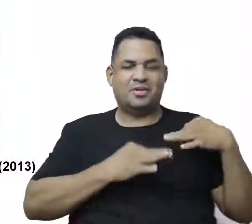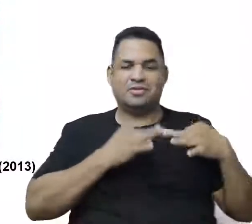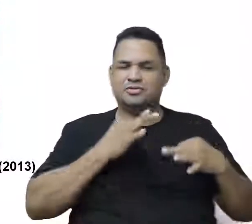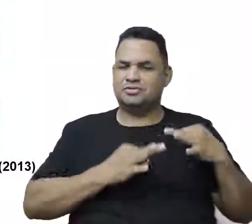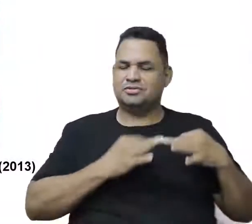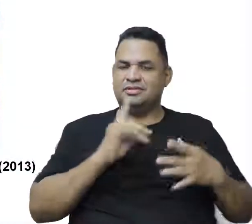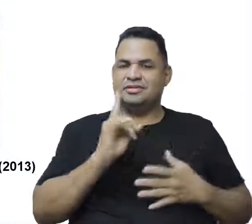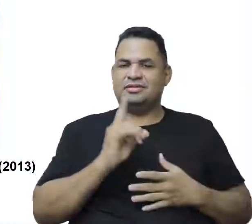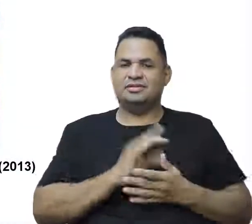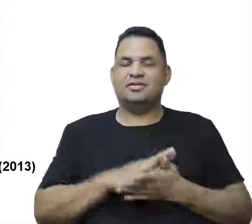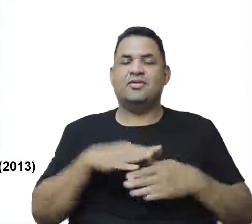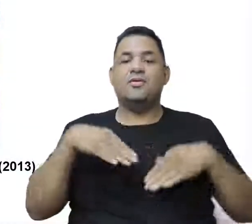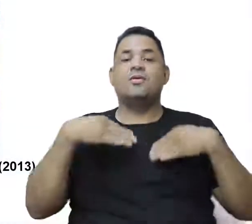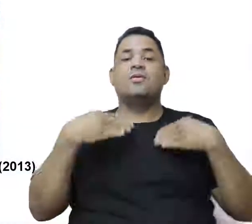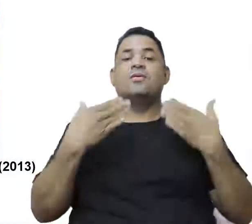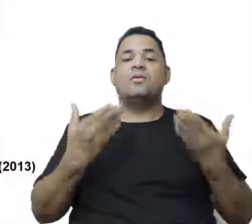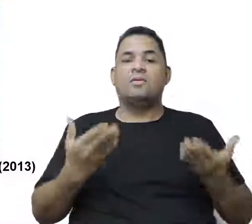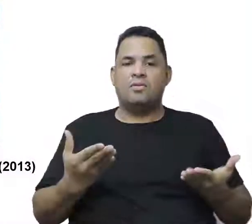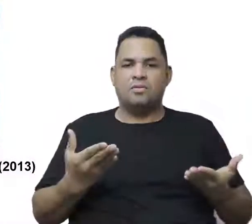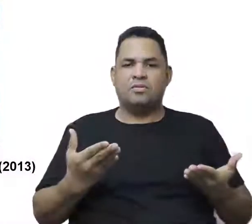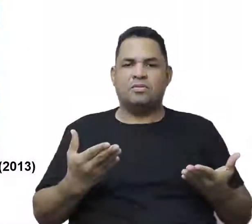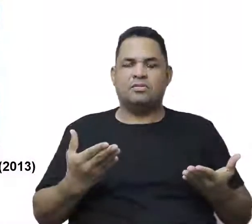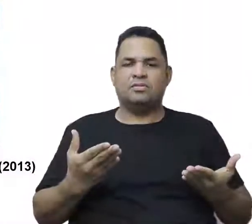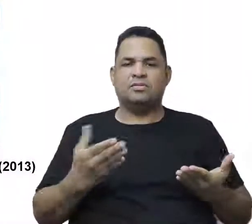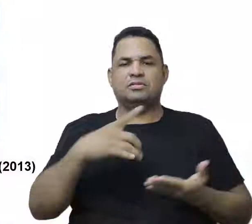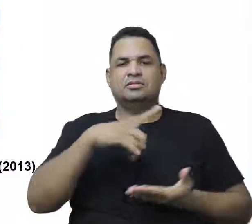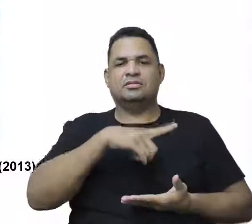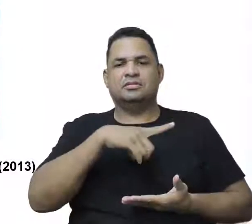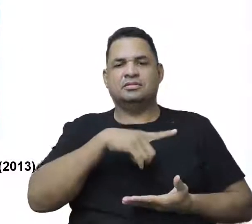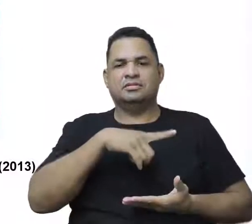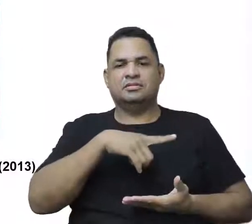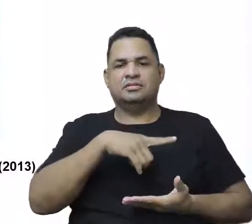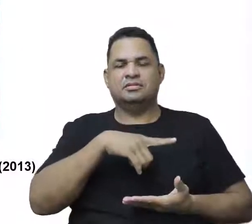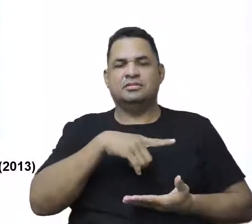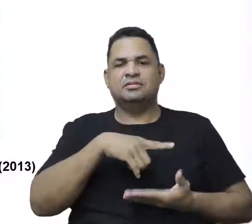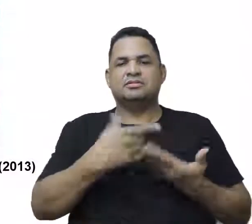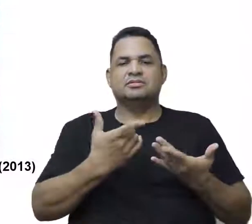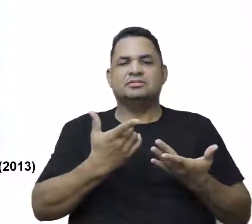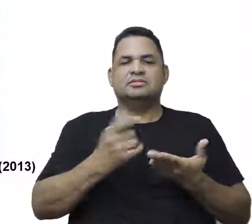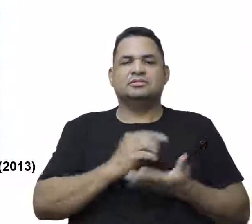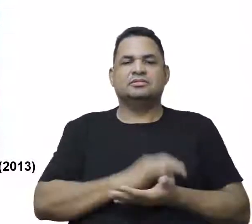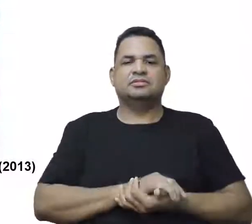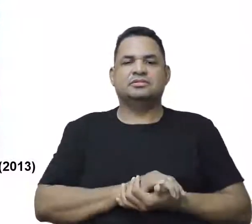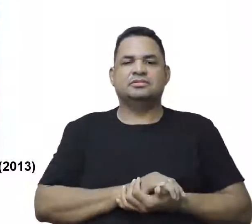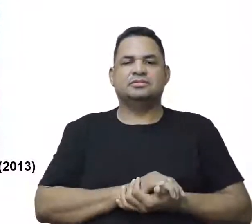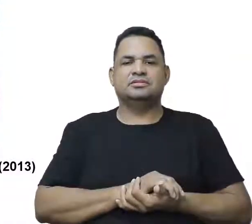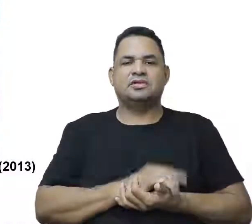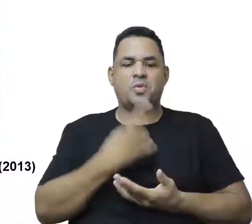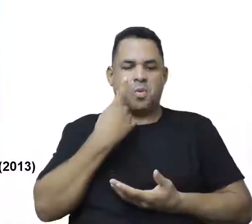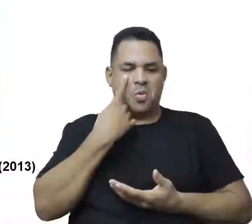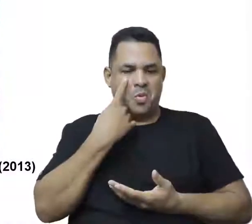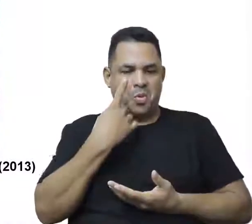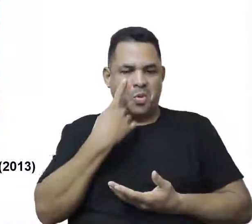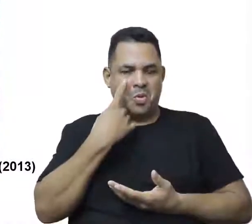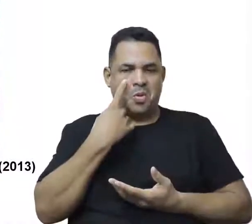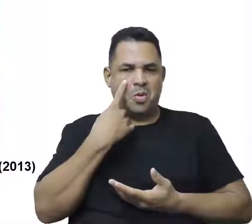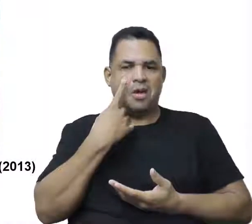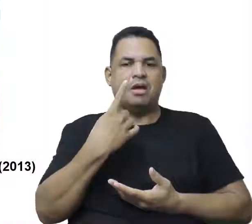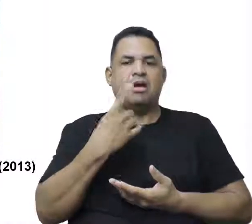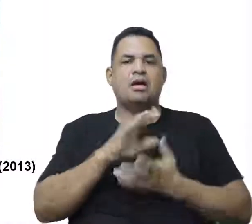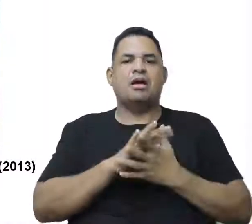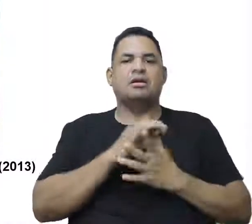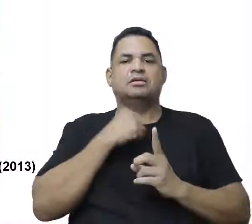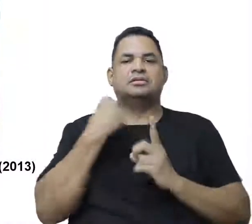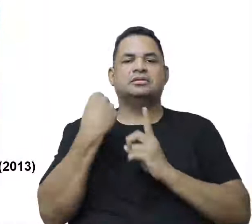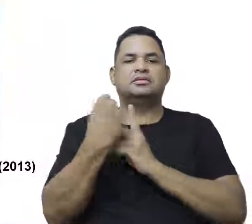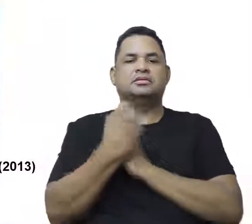aqui. Quando é que a pessoa tem um olhar social? Eu vou passar alguns modelinhos para vocês aqui. Eu falei que eles iam ficar